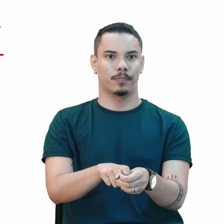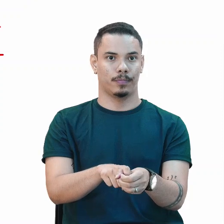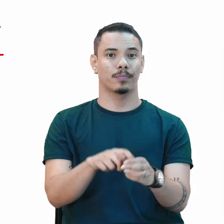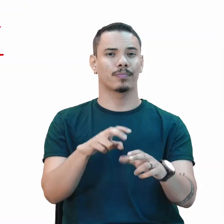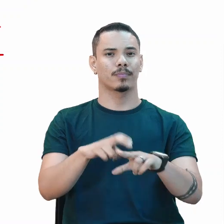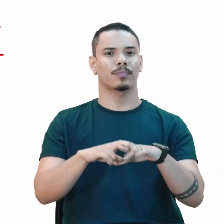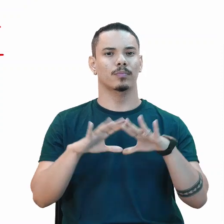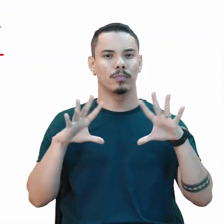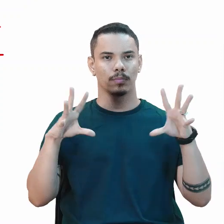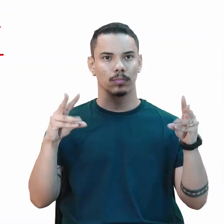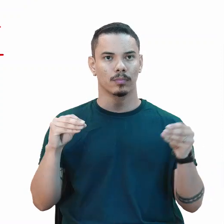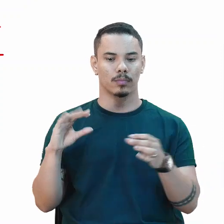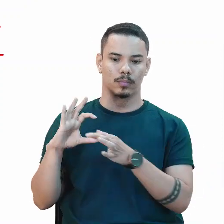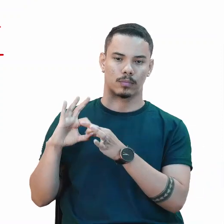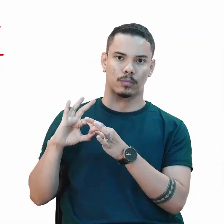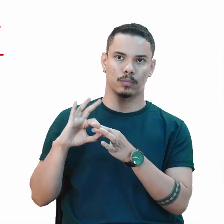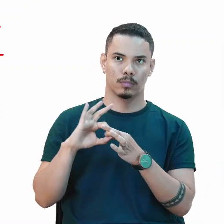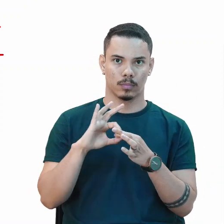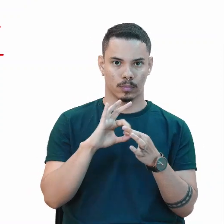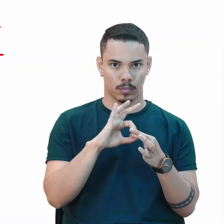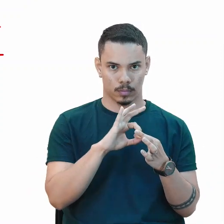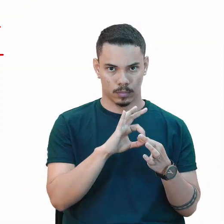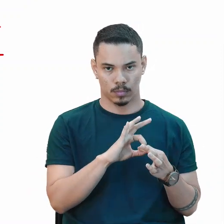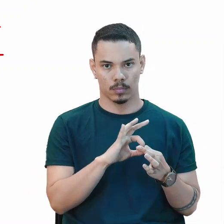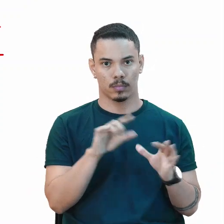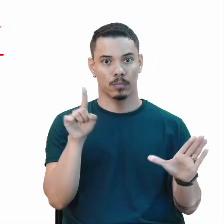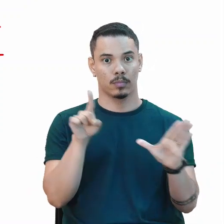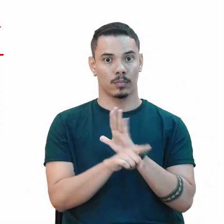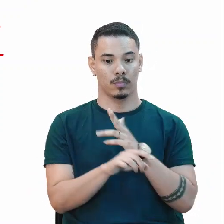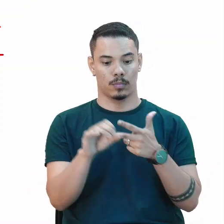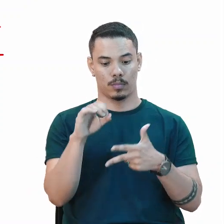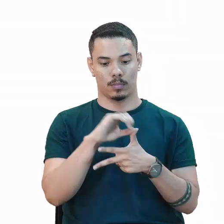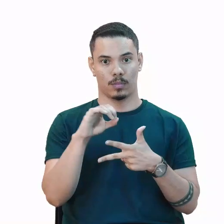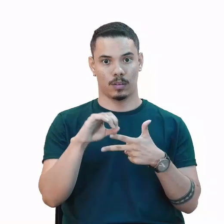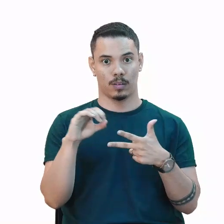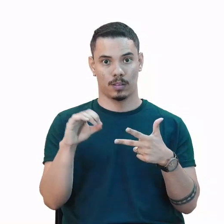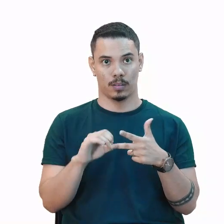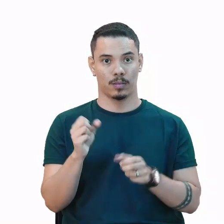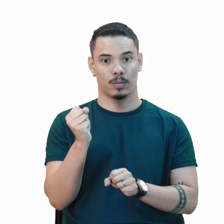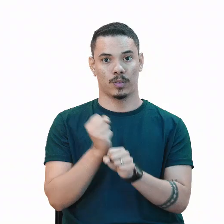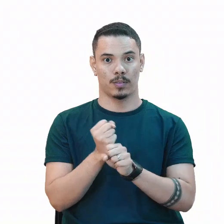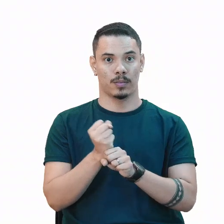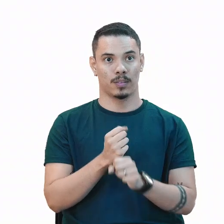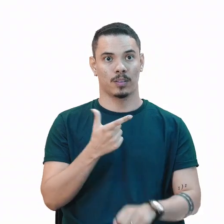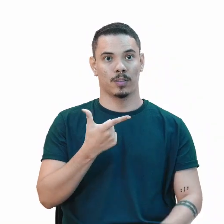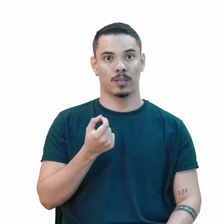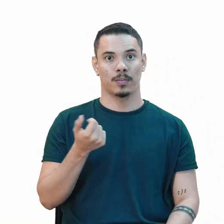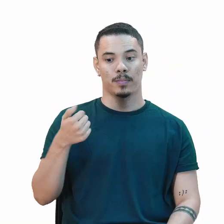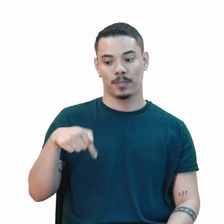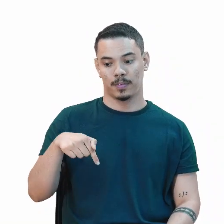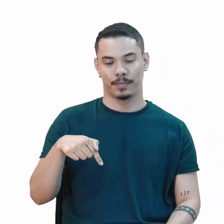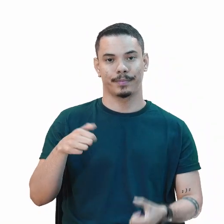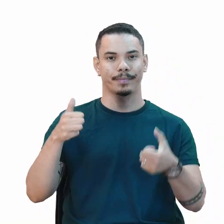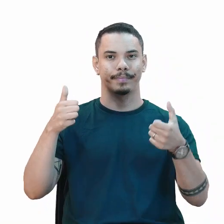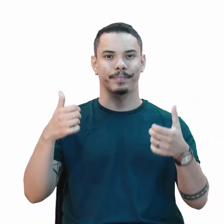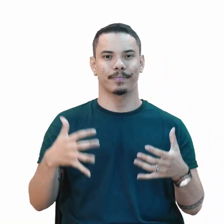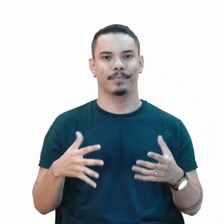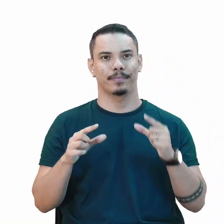esse contexto dessa questão do Enem de 2017, pessoal, fala sobre